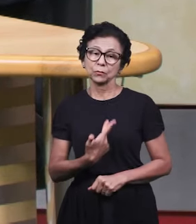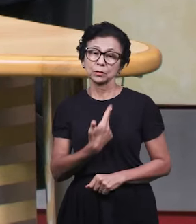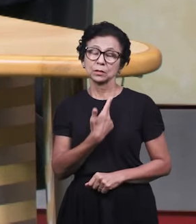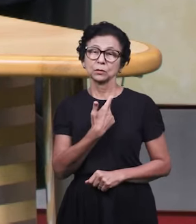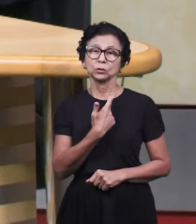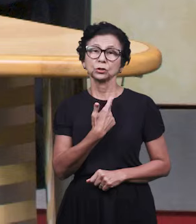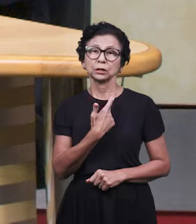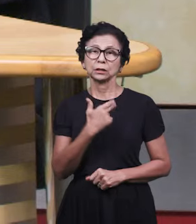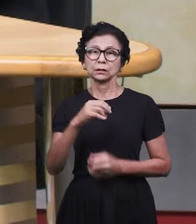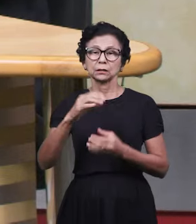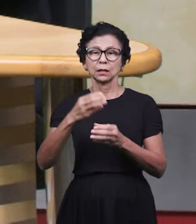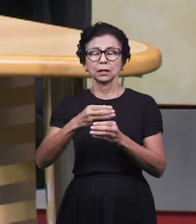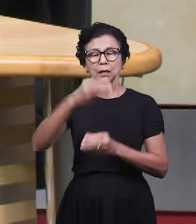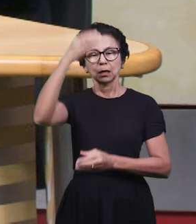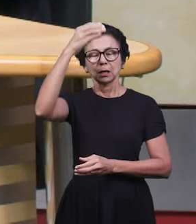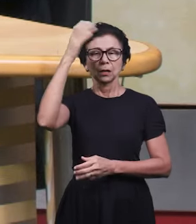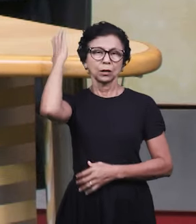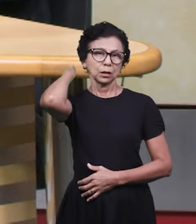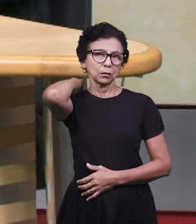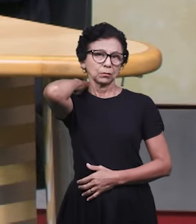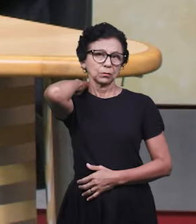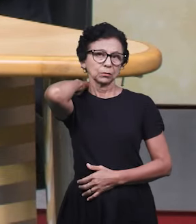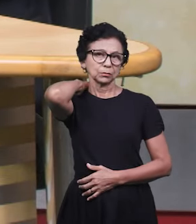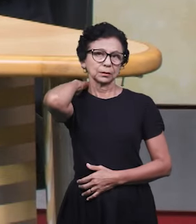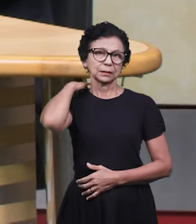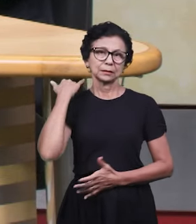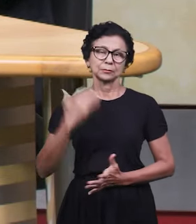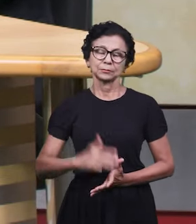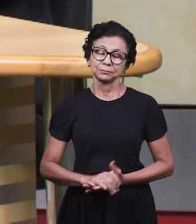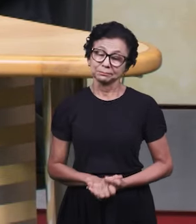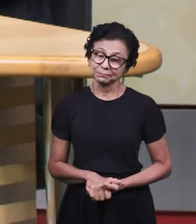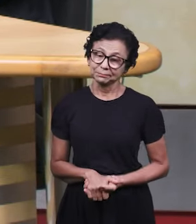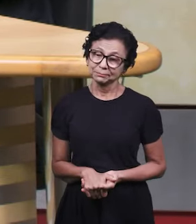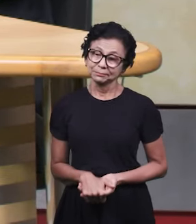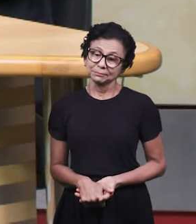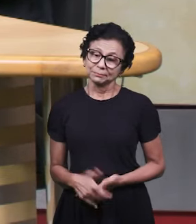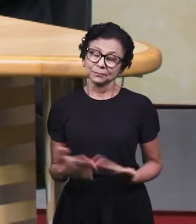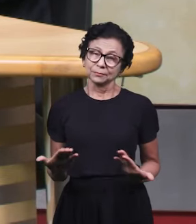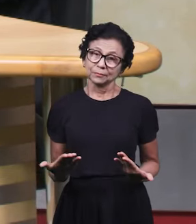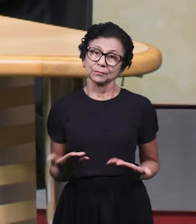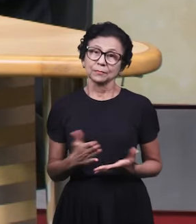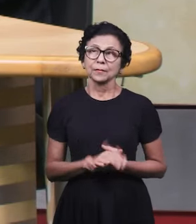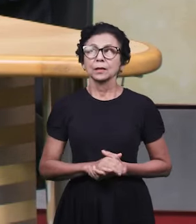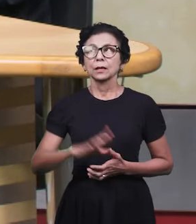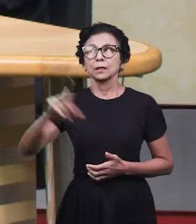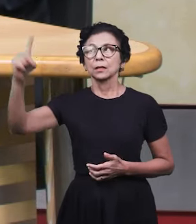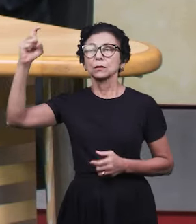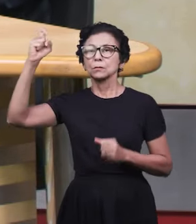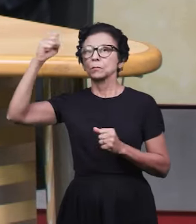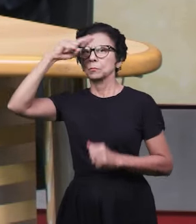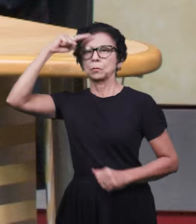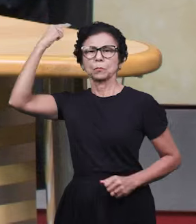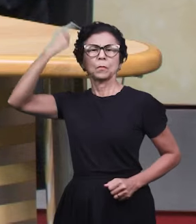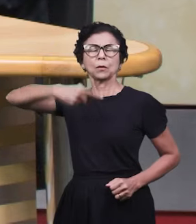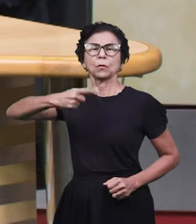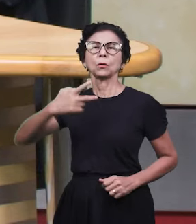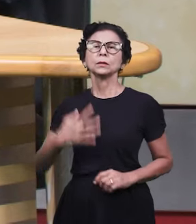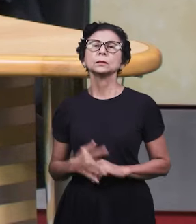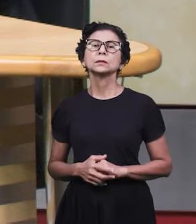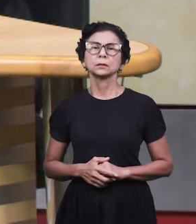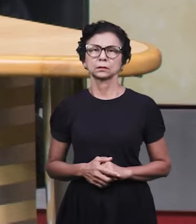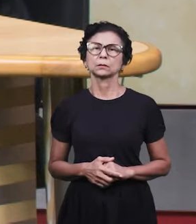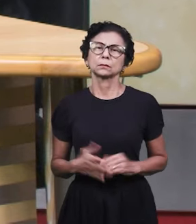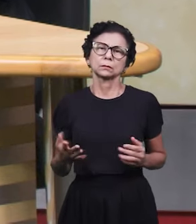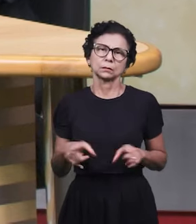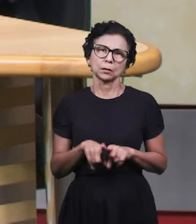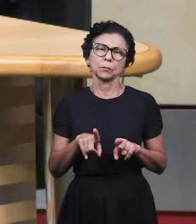Tudo bem, ele vai lá na sua casa operar uma ministração. Uma ordem que recebeu. O senhor pode dar uma ordem e o anjo pode ir lá no hospital. Já aconteceu